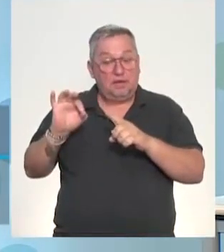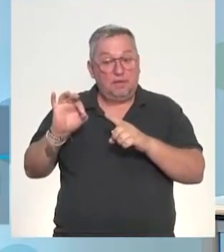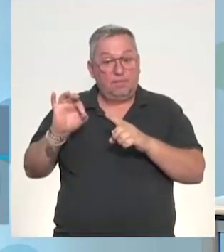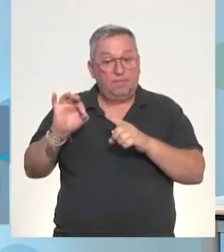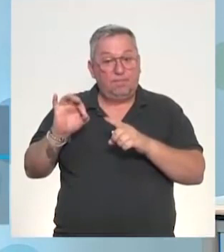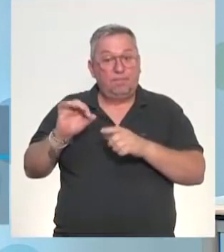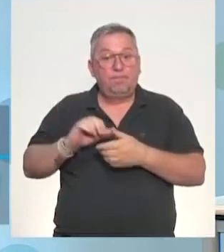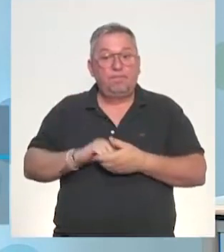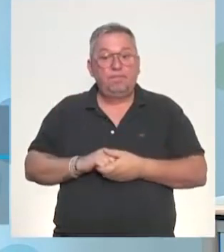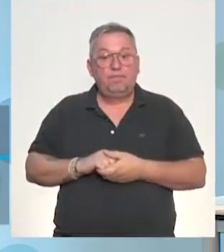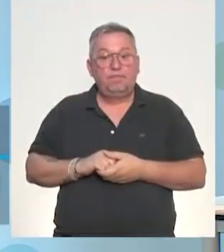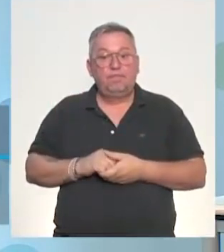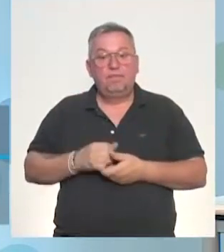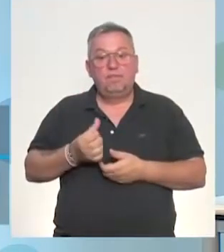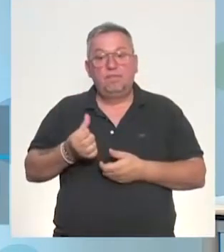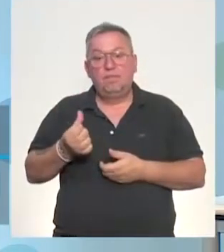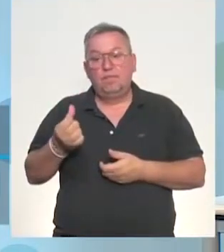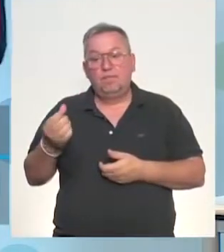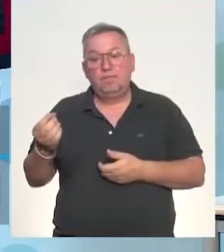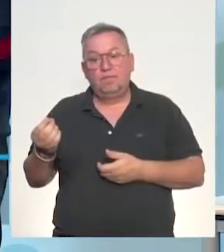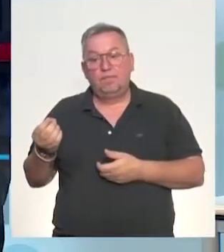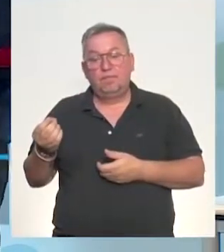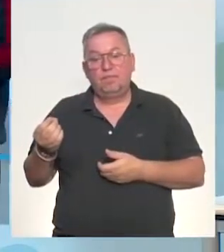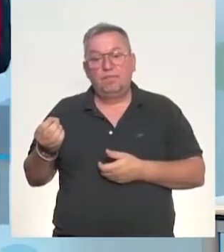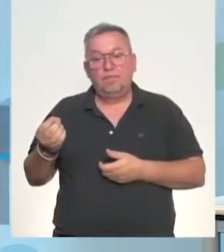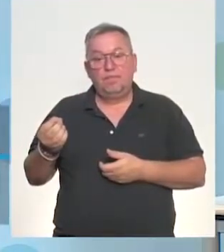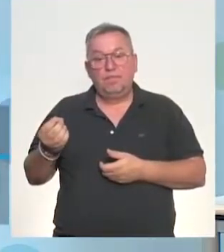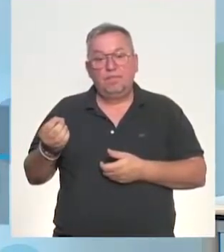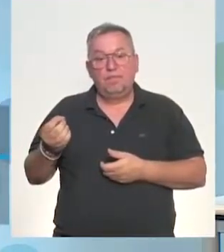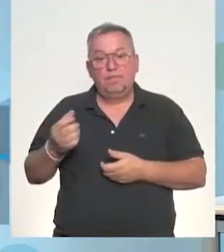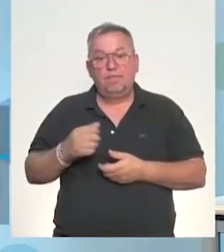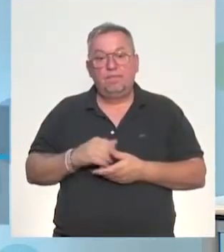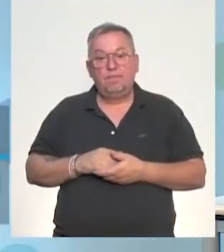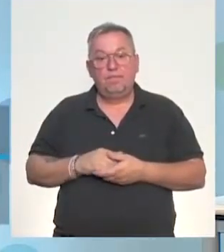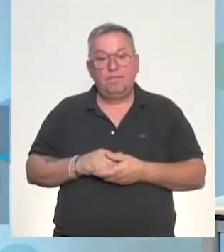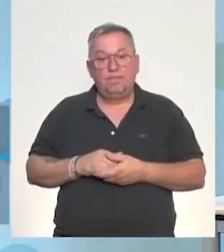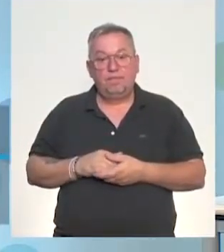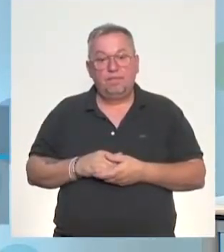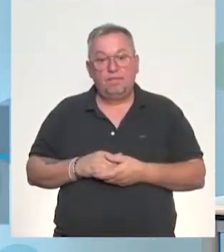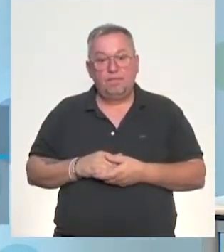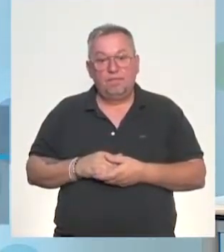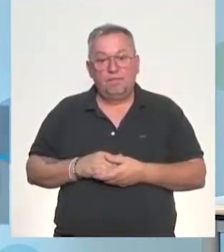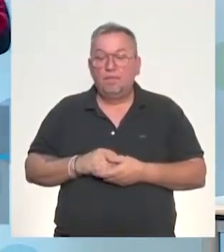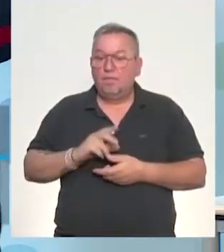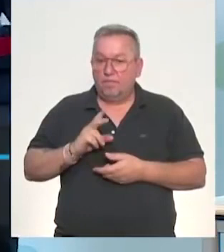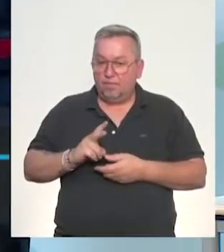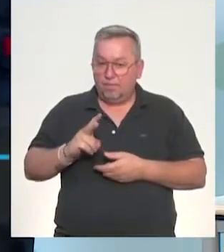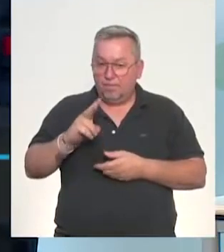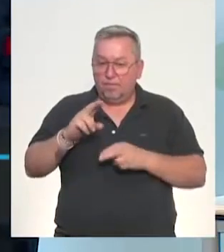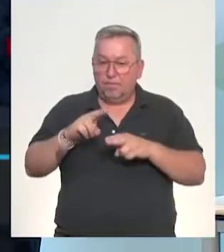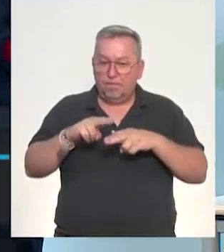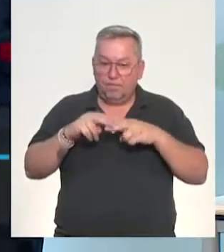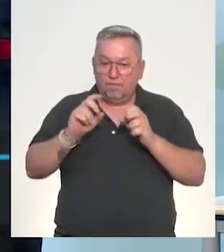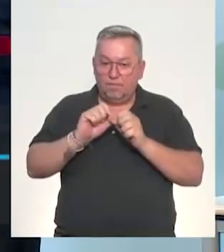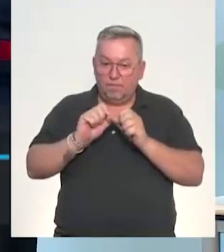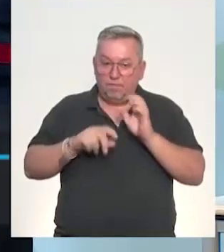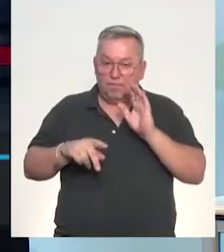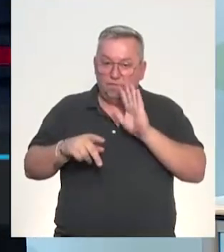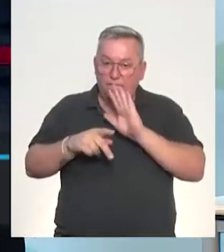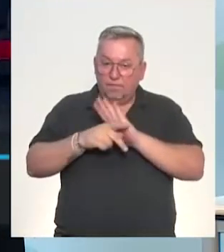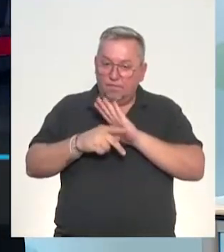10, que seria 60. Perceba que o 6 continua fixo, por isso ele faz parte ali